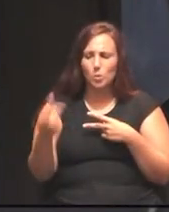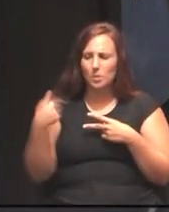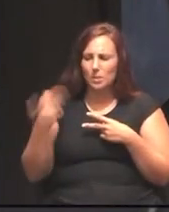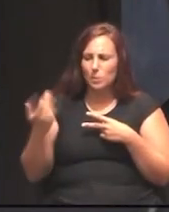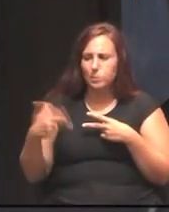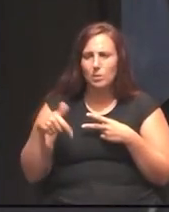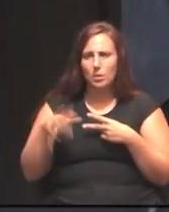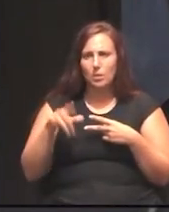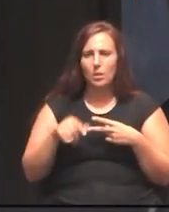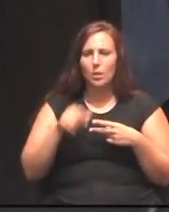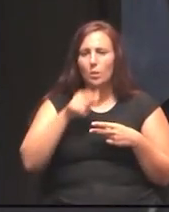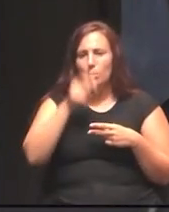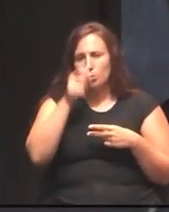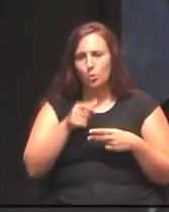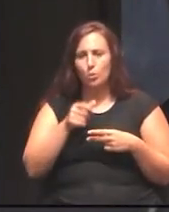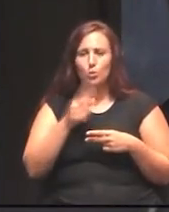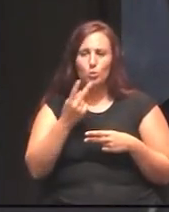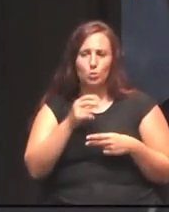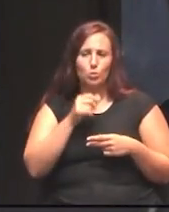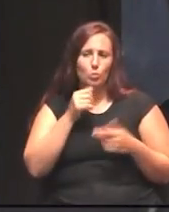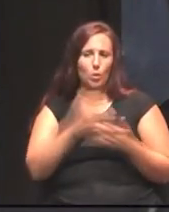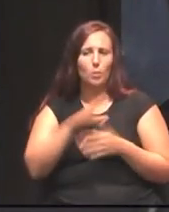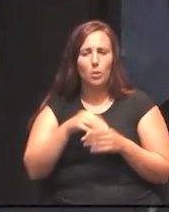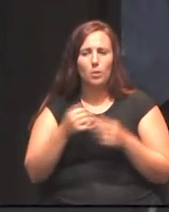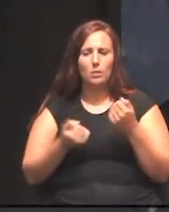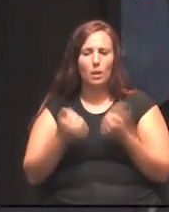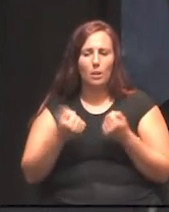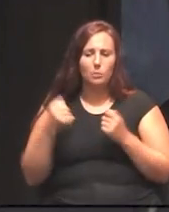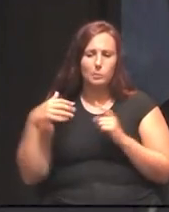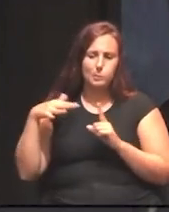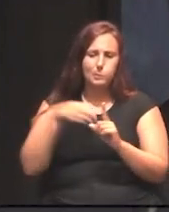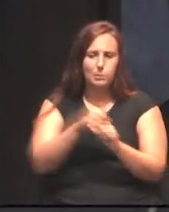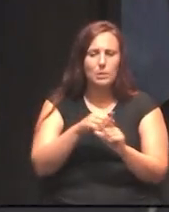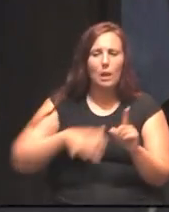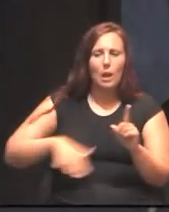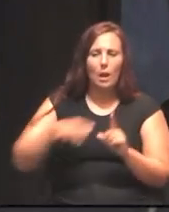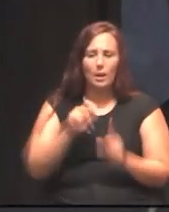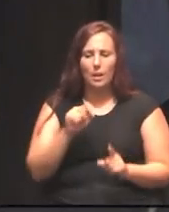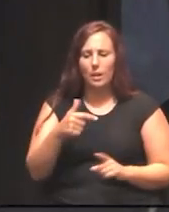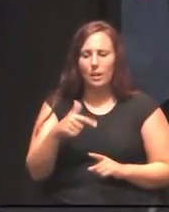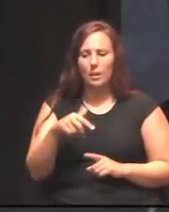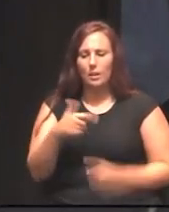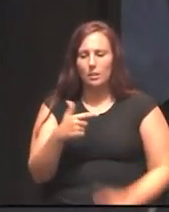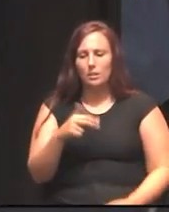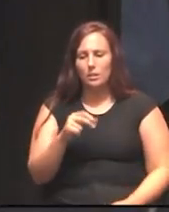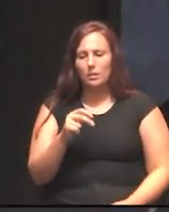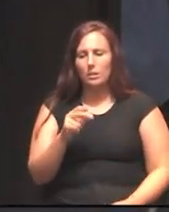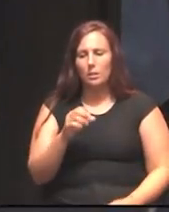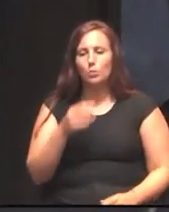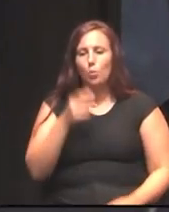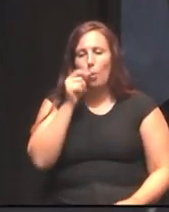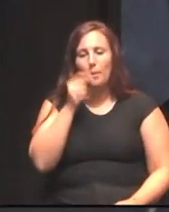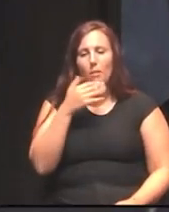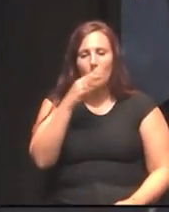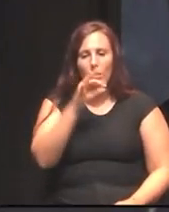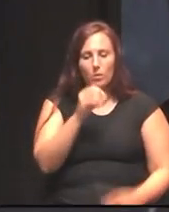em Lisboa. Morreram duas pessoas vítimas de atropelamentos violentos na zona de Entre Campos, em Lisboa. Um homem de 40